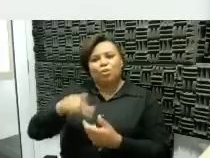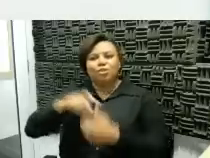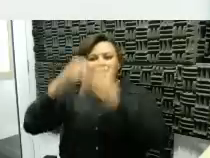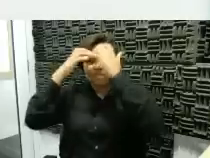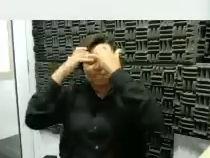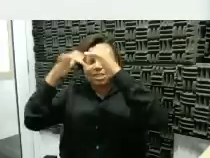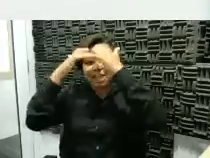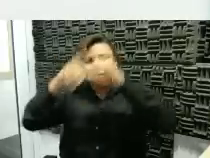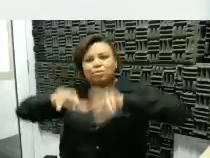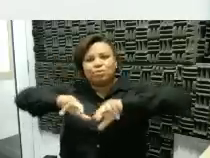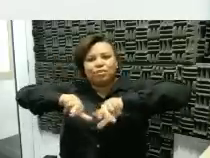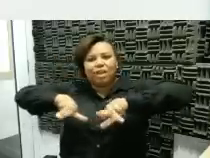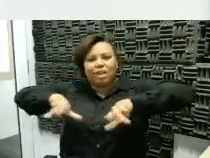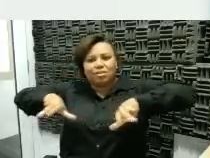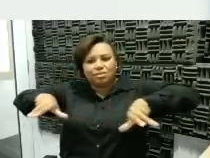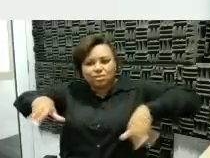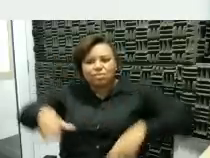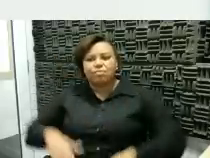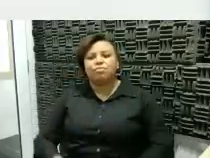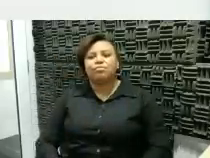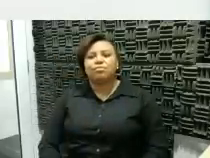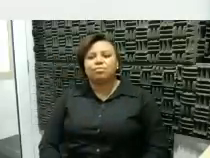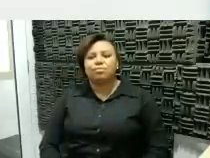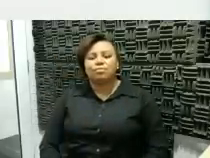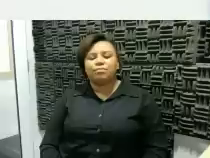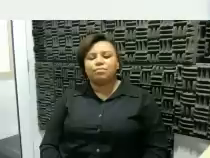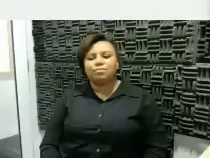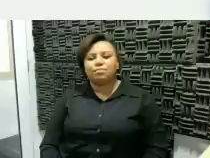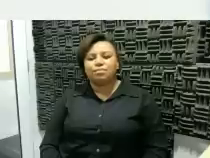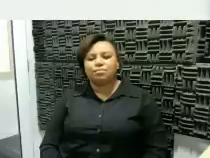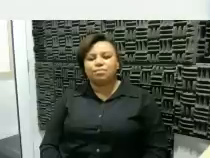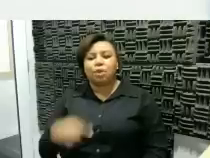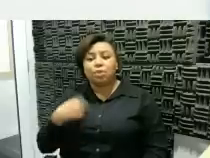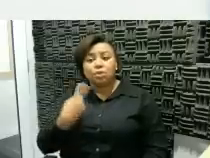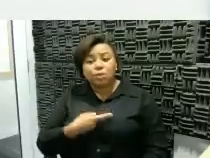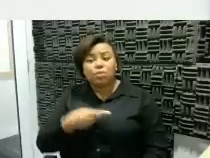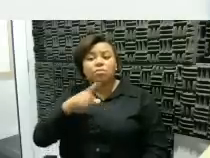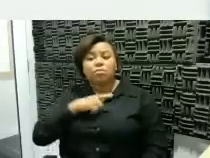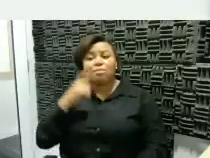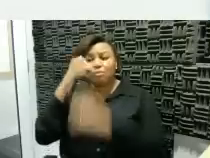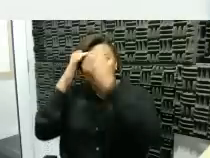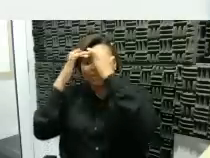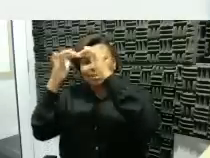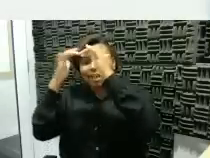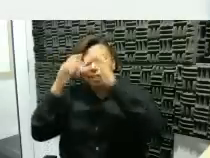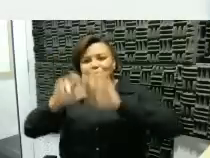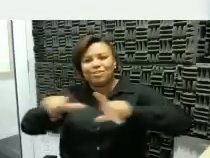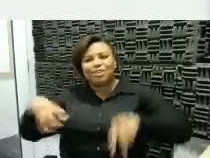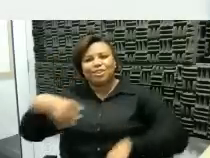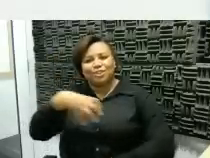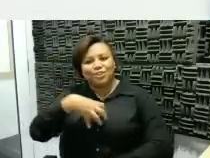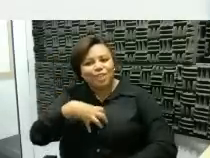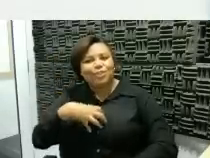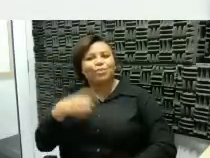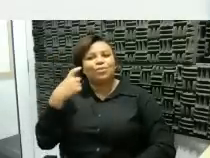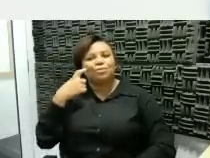diversos nós somos temos cérebros diferentes jeitos diferentes de pensar jeitos diferentes de estar no mundo né